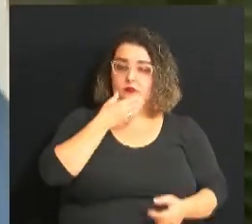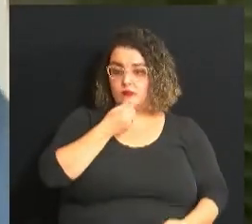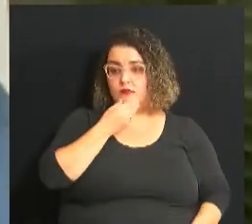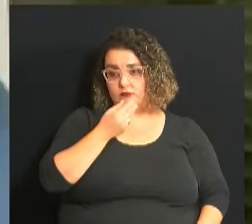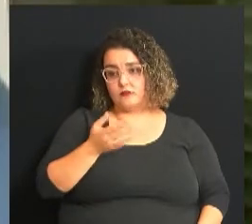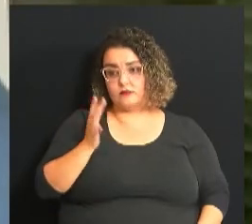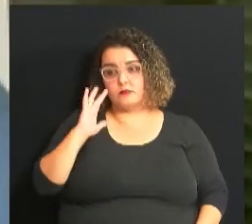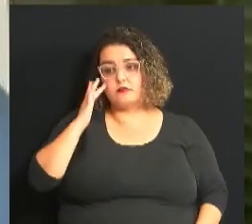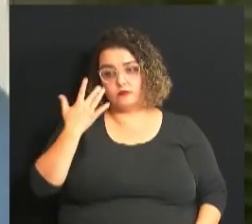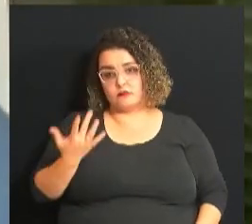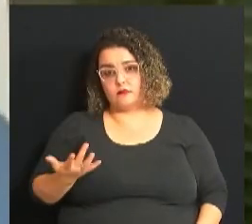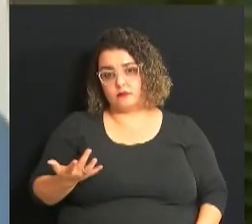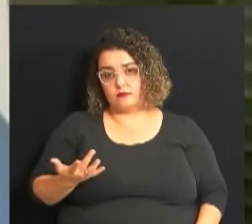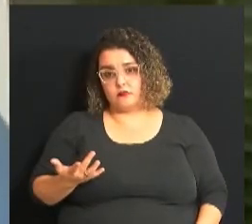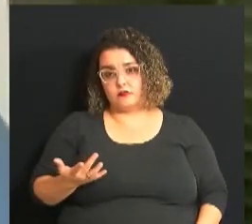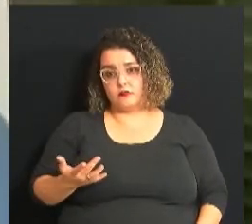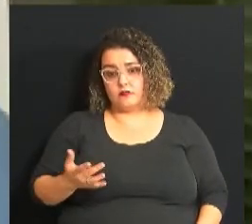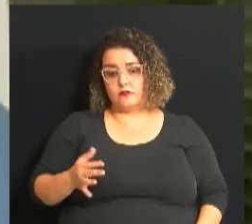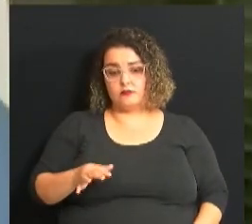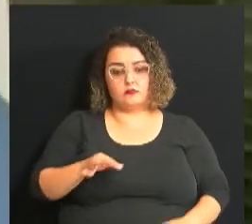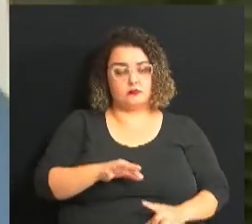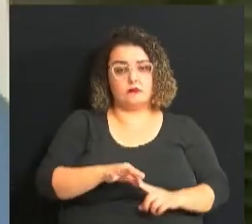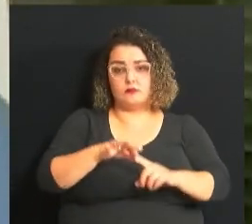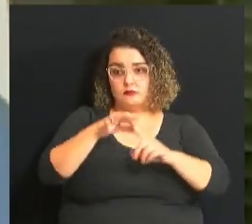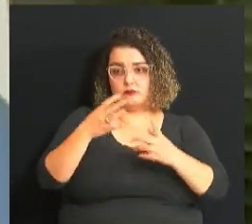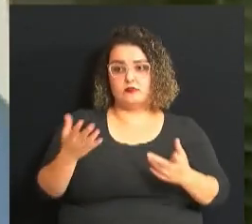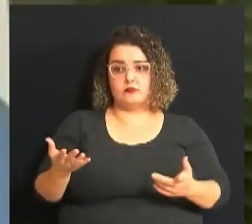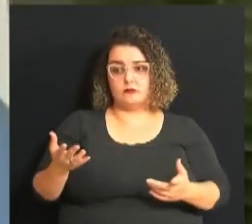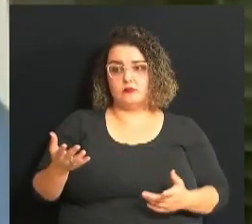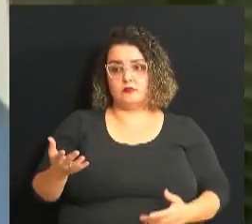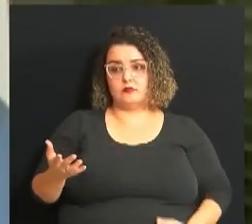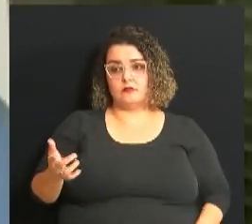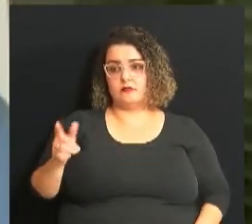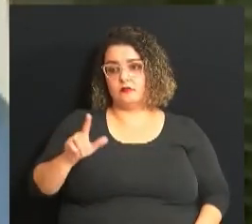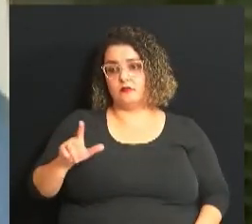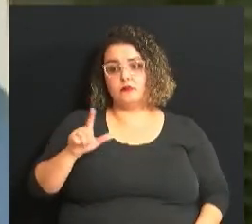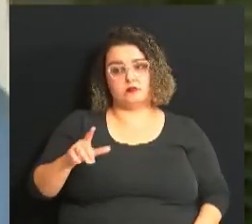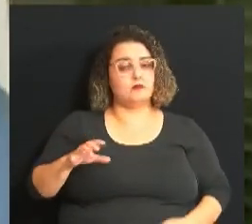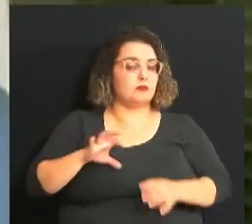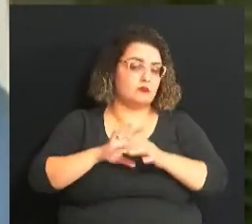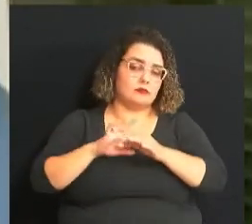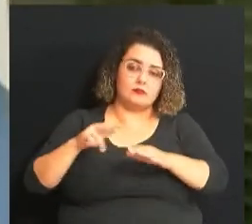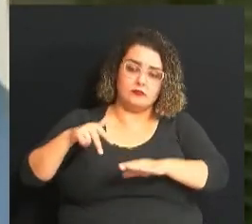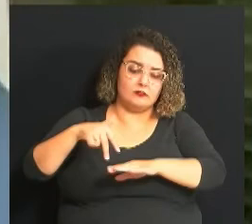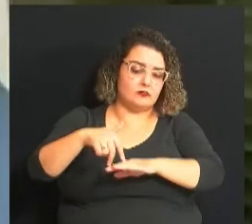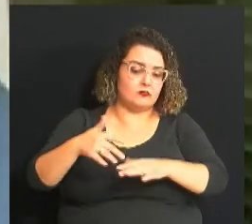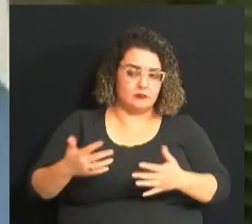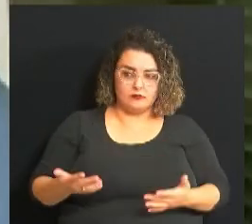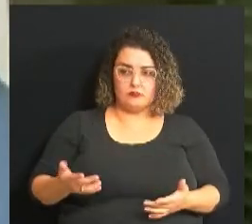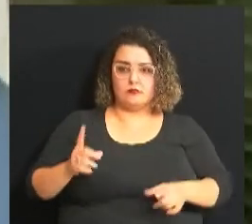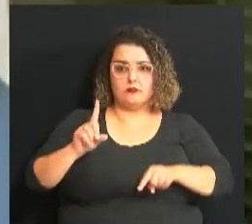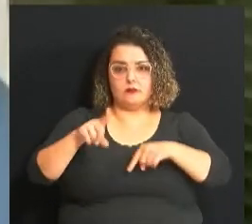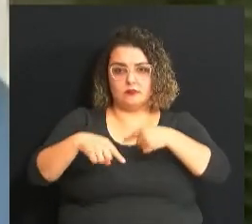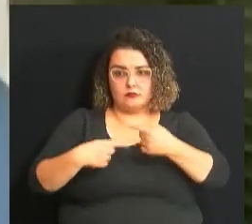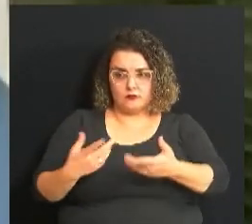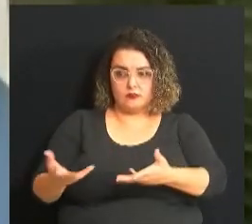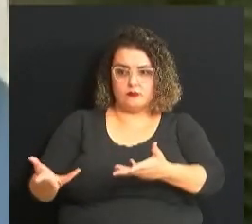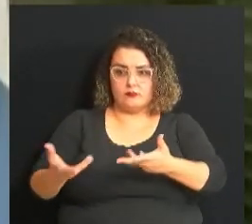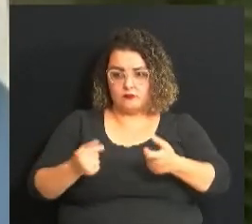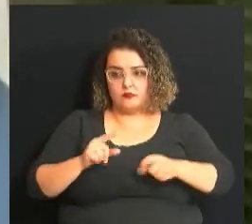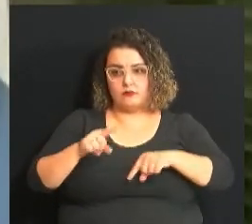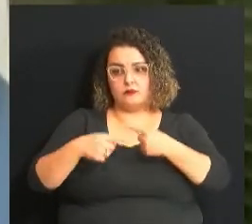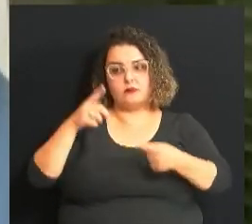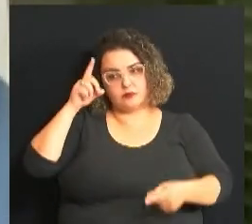um assunto primordial nessa situação, e é óbvio que eu estou à disposição para outros convites, outros dias, e fico